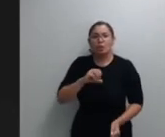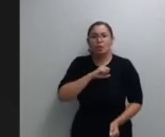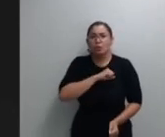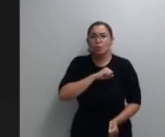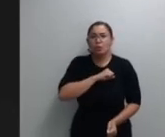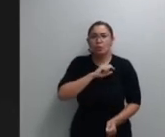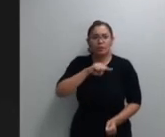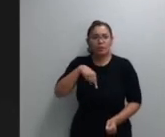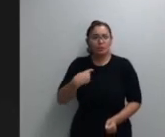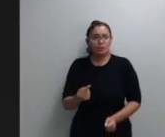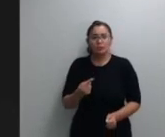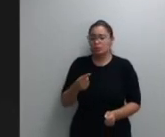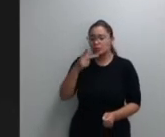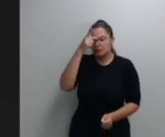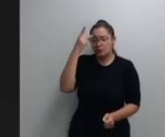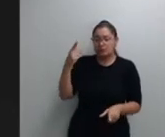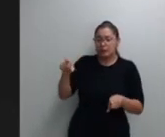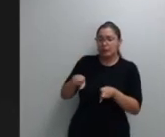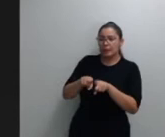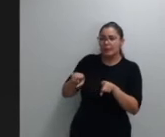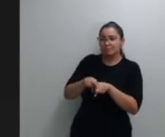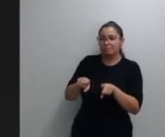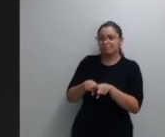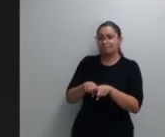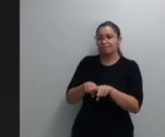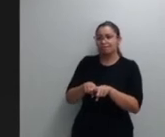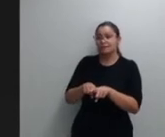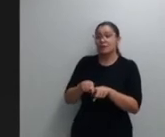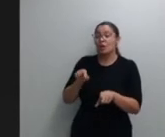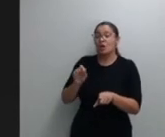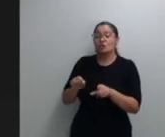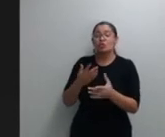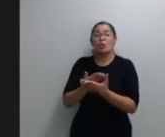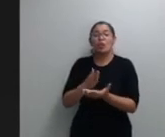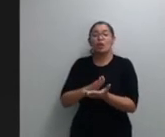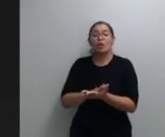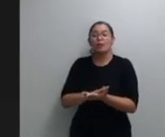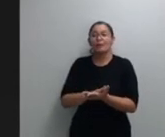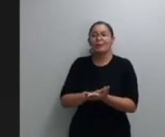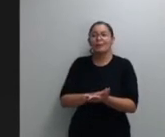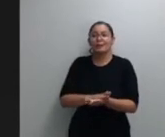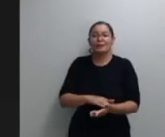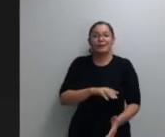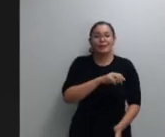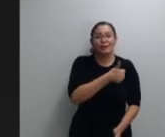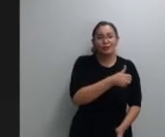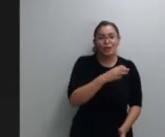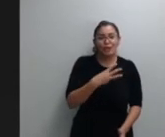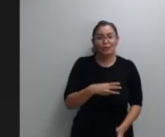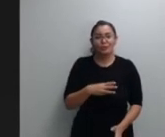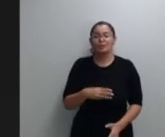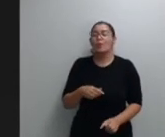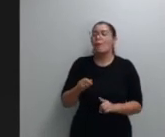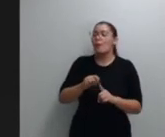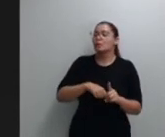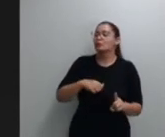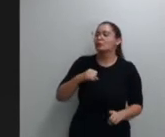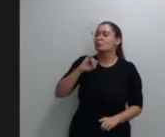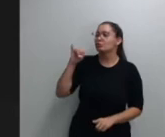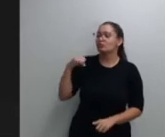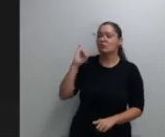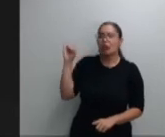pontos dos adversários. E assim, quando da impetração em 13 de janeiro de 2017,